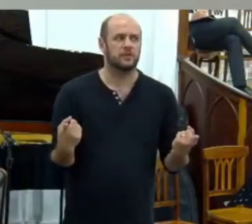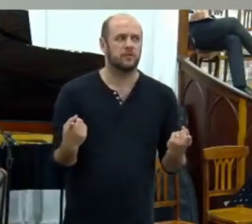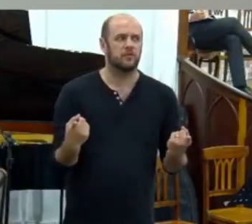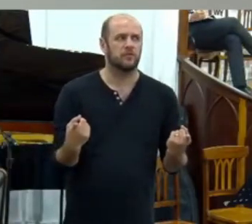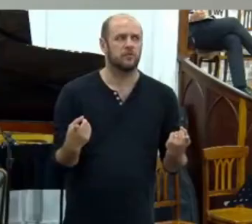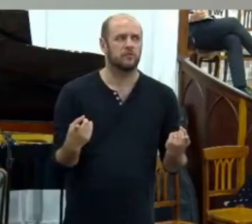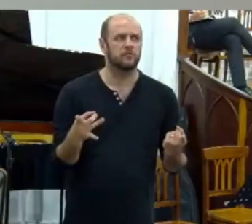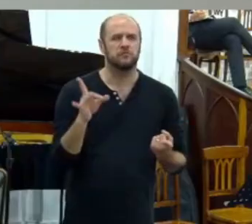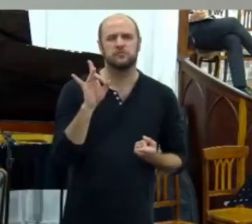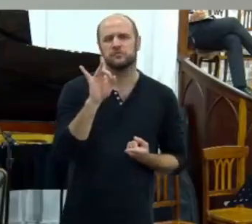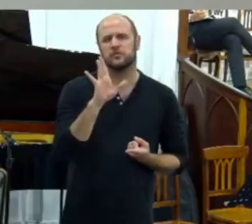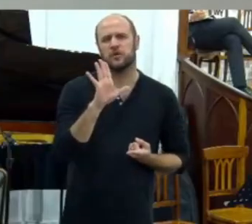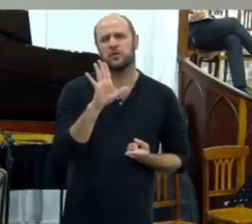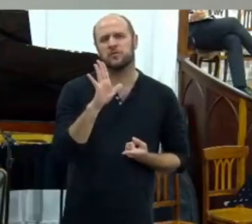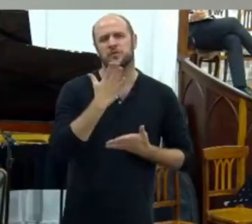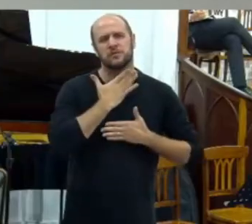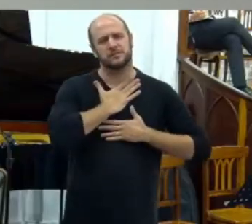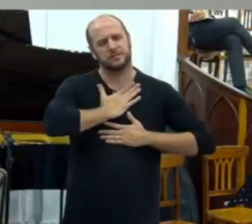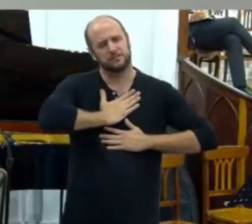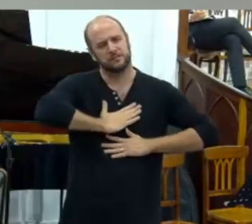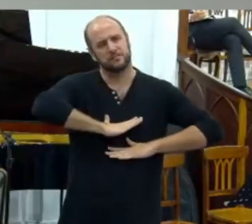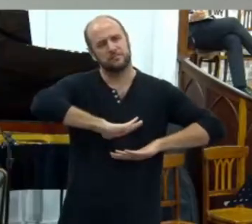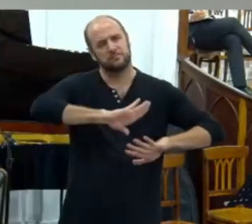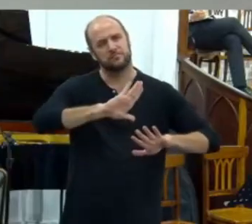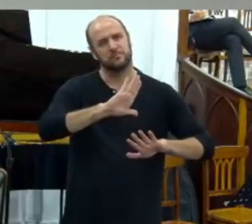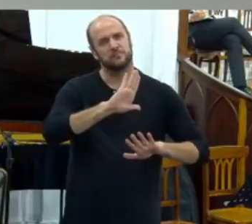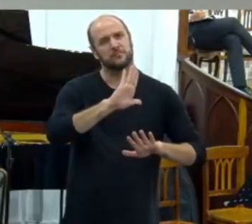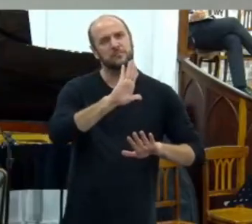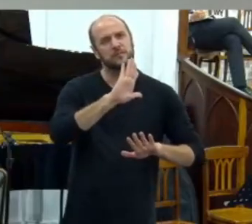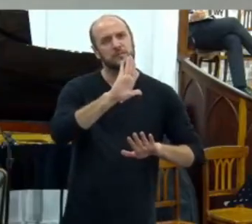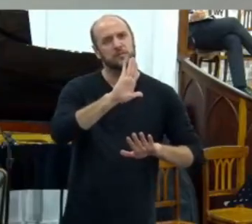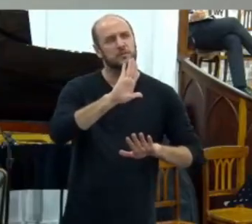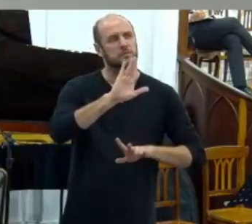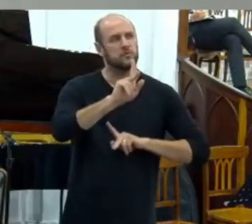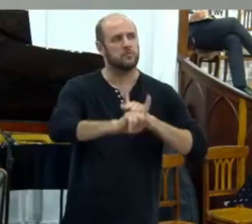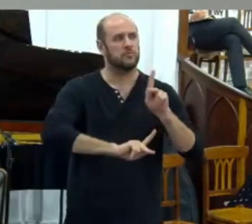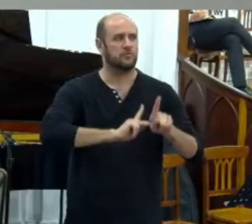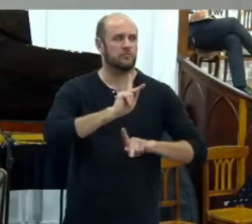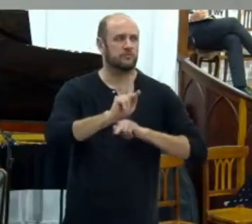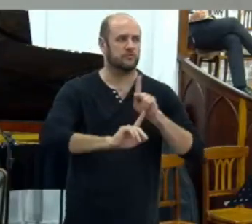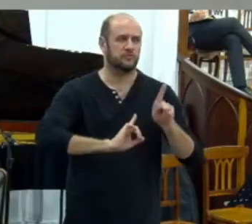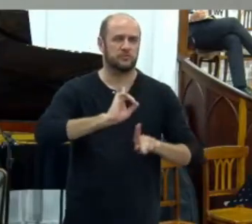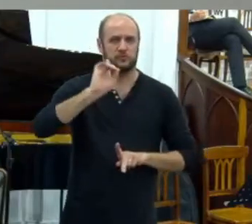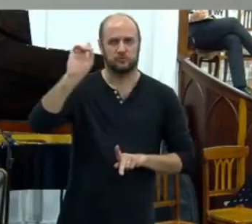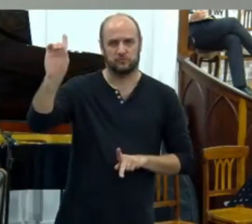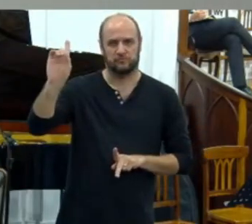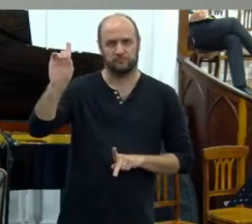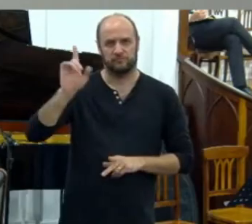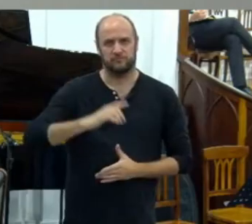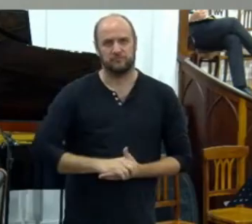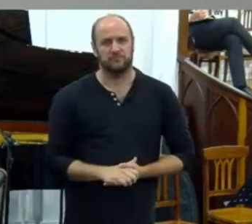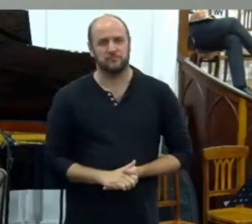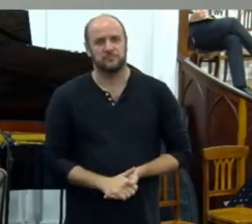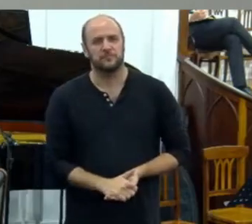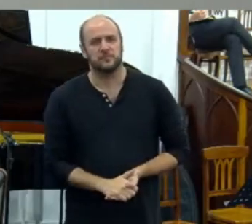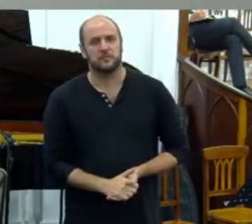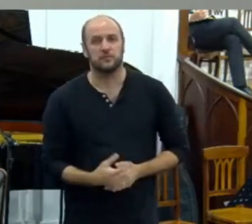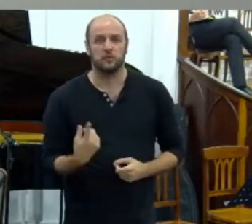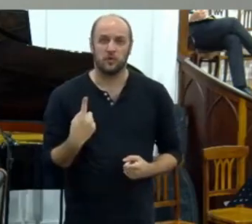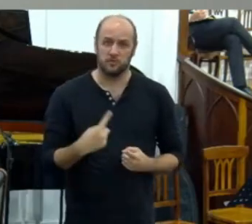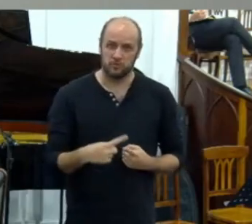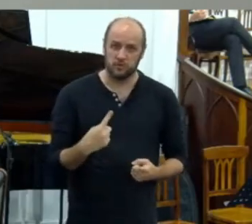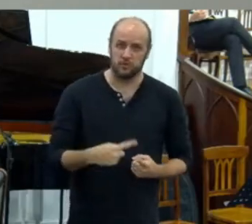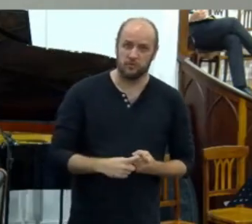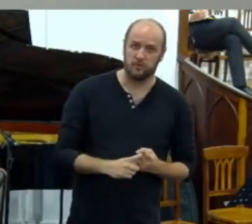resta um repouso sabático para o povo de Deus. Porque aquele